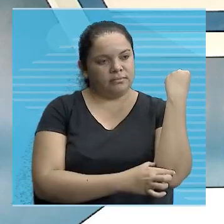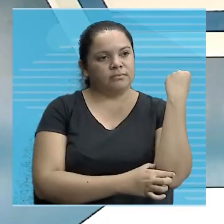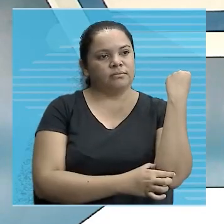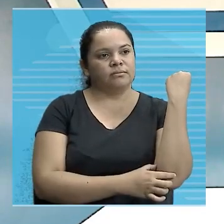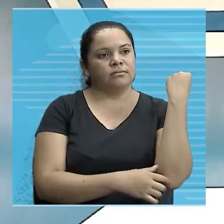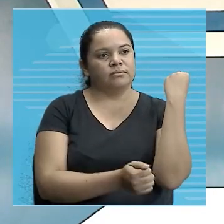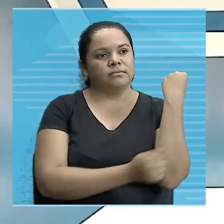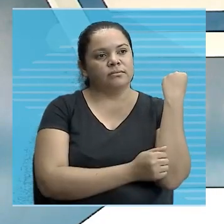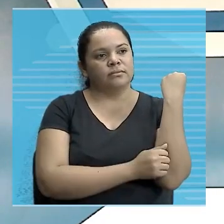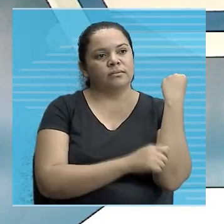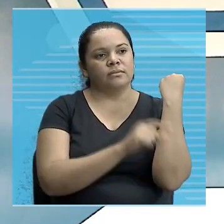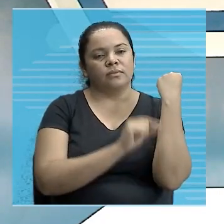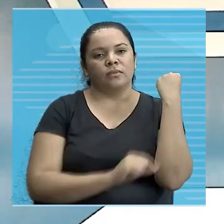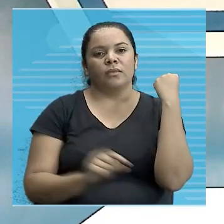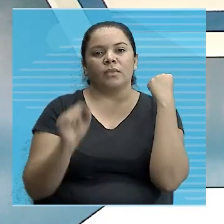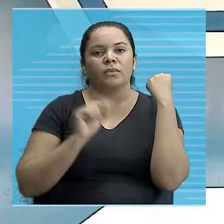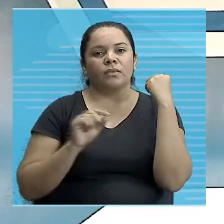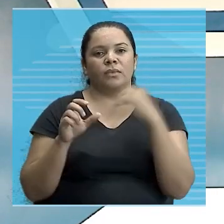Madeira é celulose, gente.